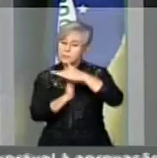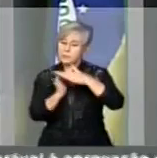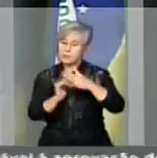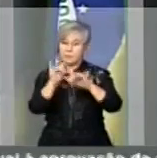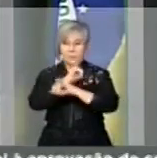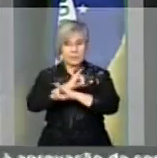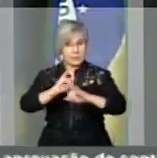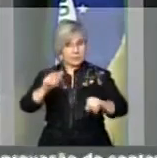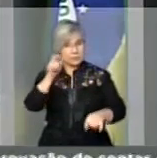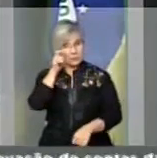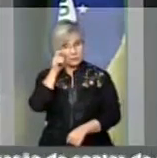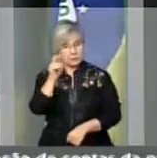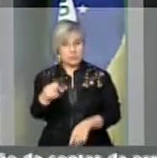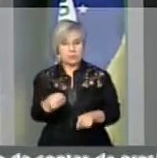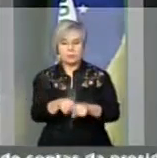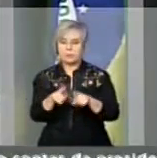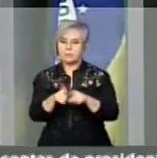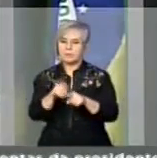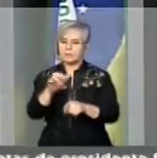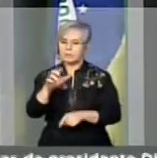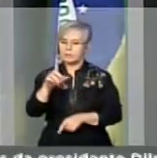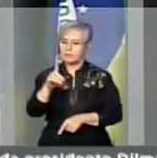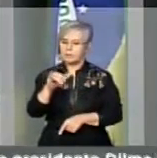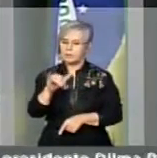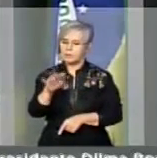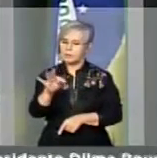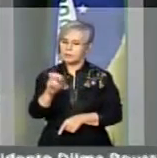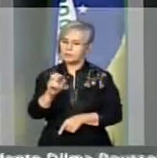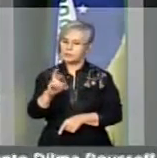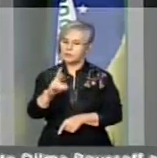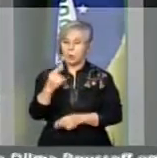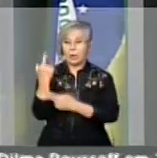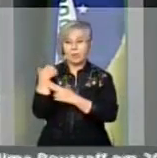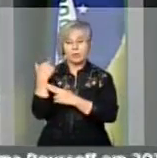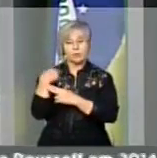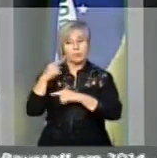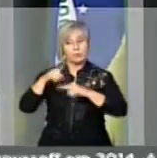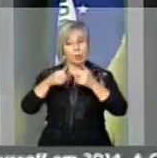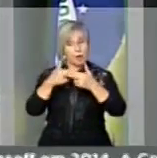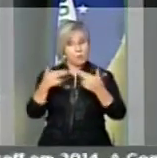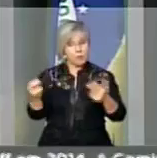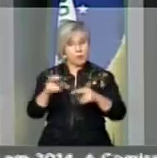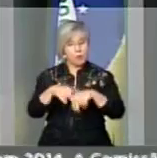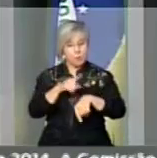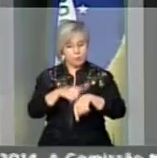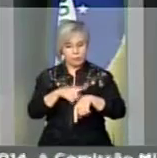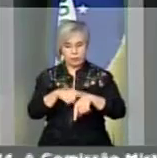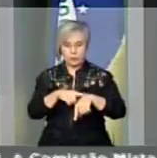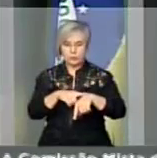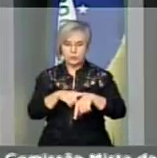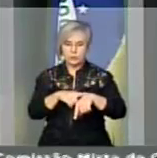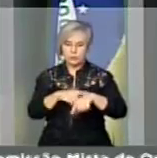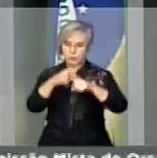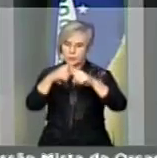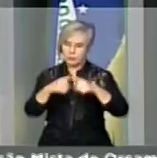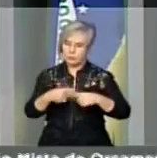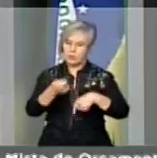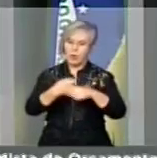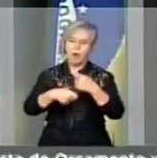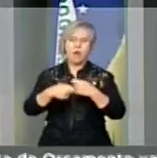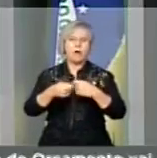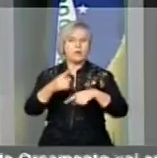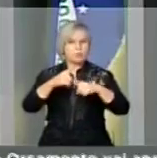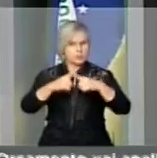interessados, mas também para os editores responsáveis pela produção dos materiais, pois o tempo de duração das provas é muito